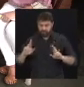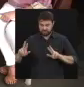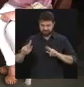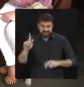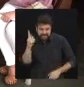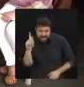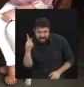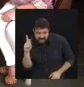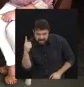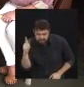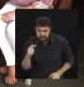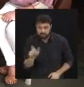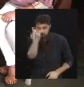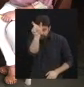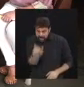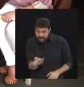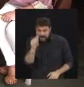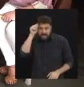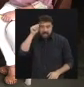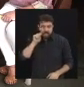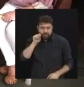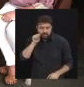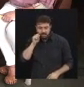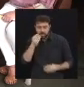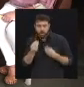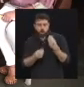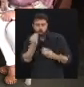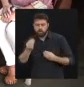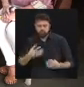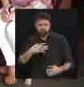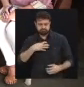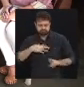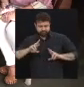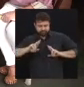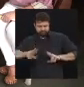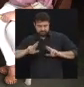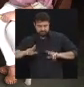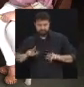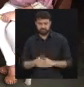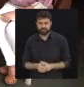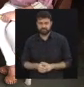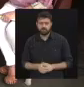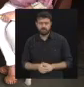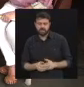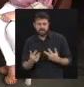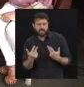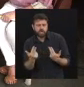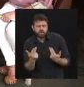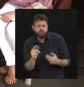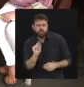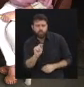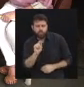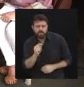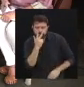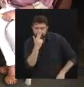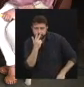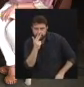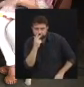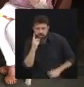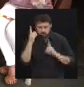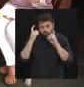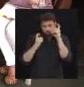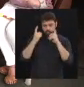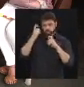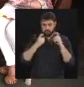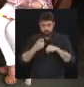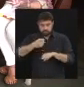do Gabriel. Sim, no seu caso, as manifestações são diferentes do Gabriel. A única semelhança é o rosto, né?